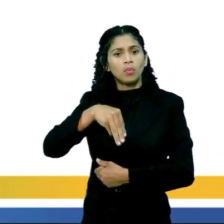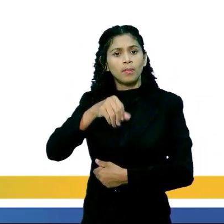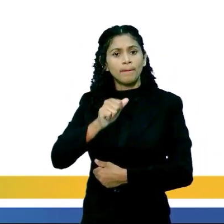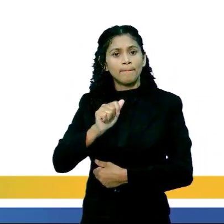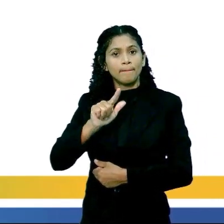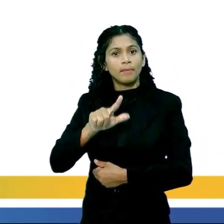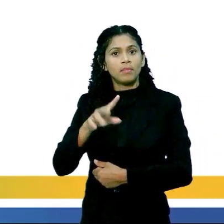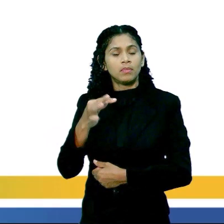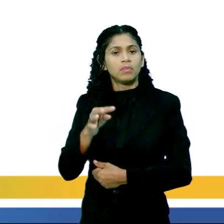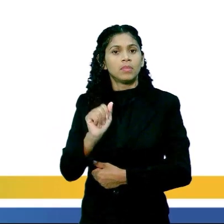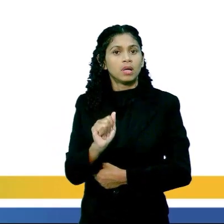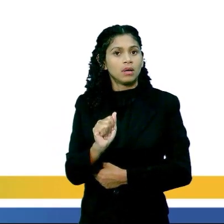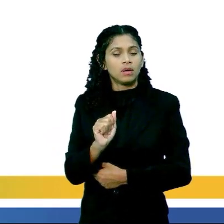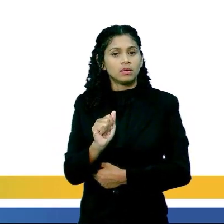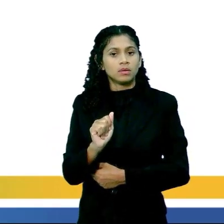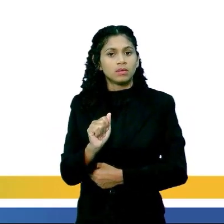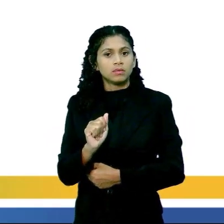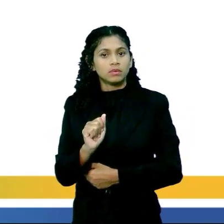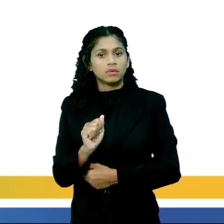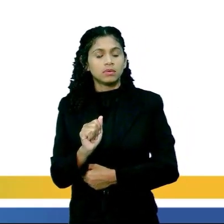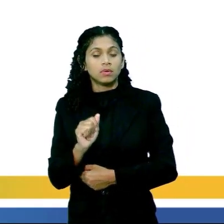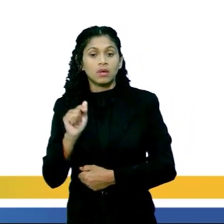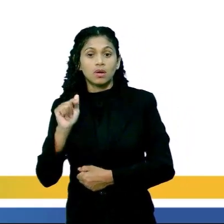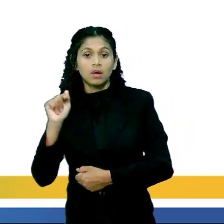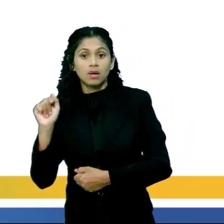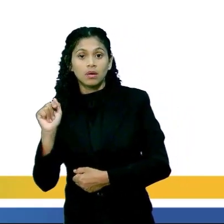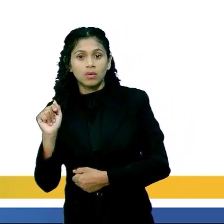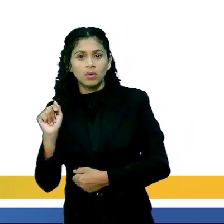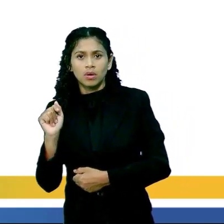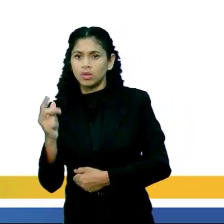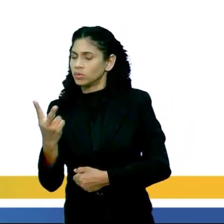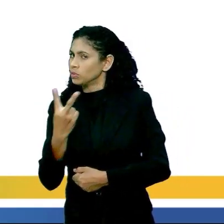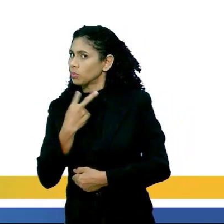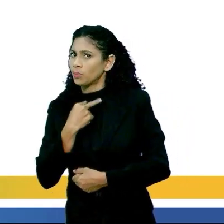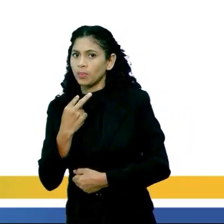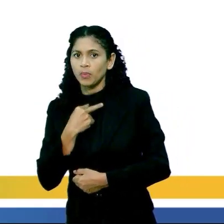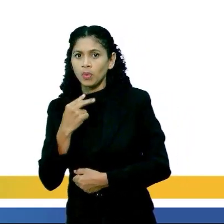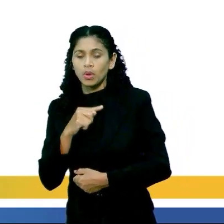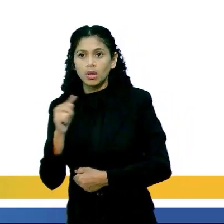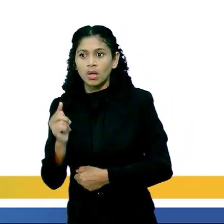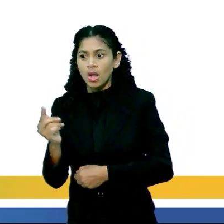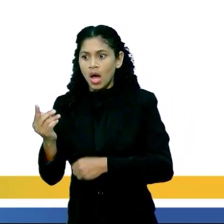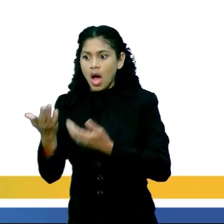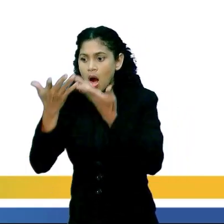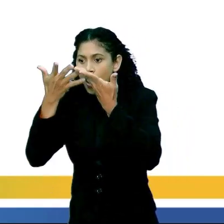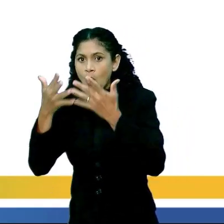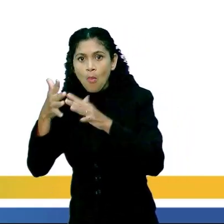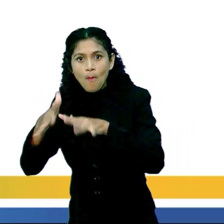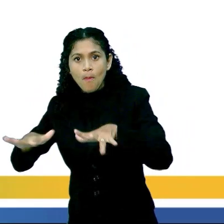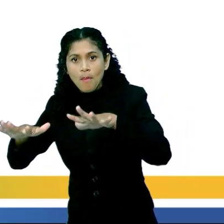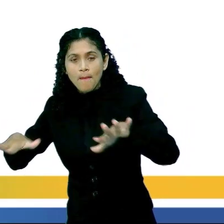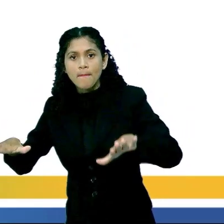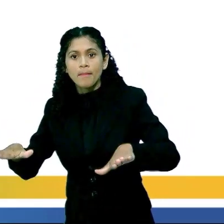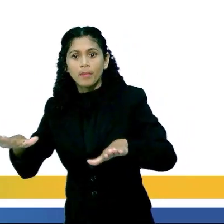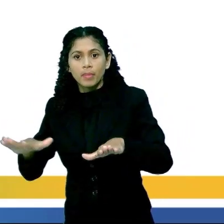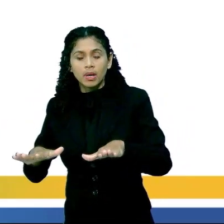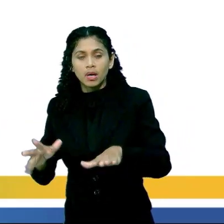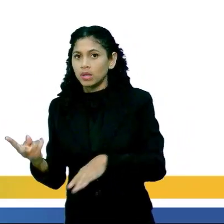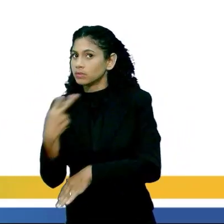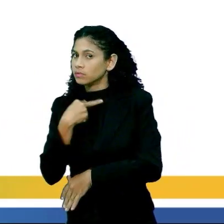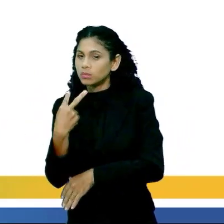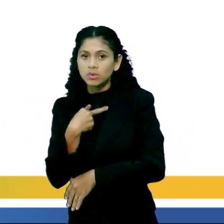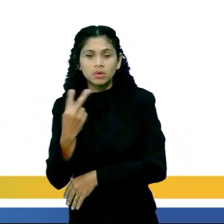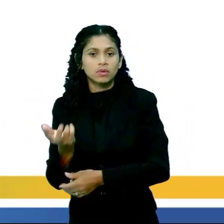ali é um ponto estratégico do mar Mediterrâneo, não podemos deixar ele fazer isso. E aí ele olha assim meio sem entender e